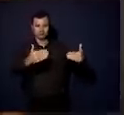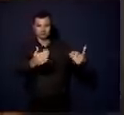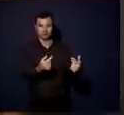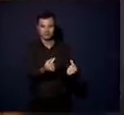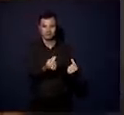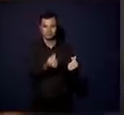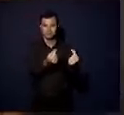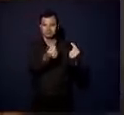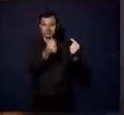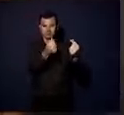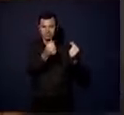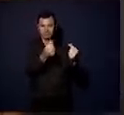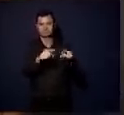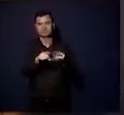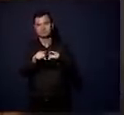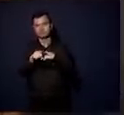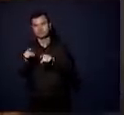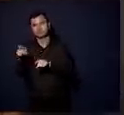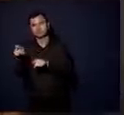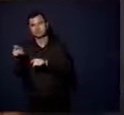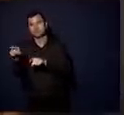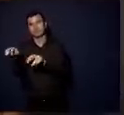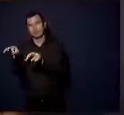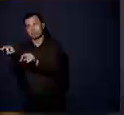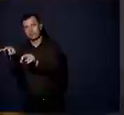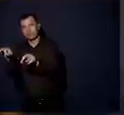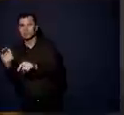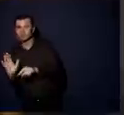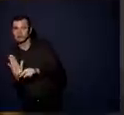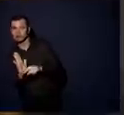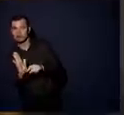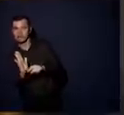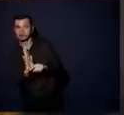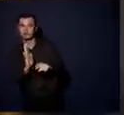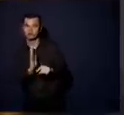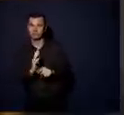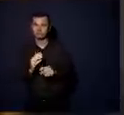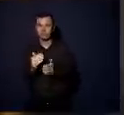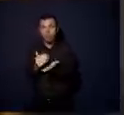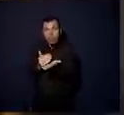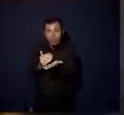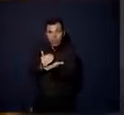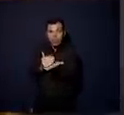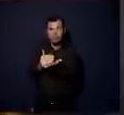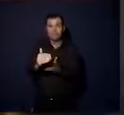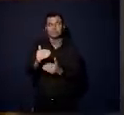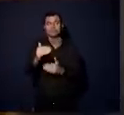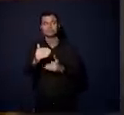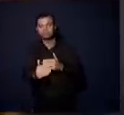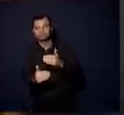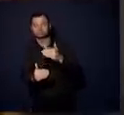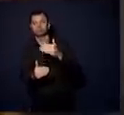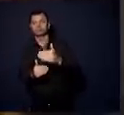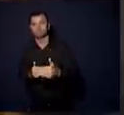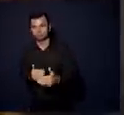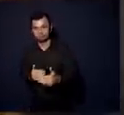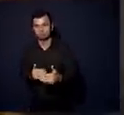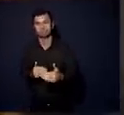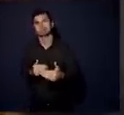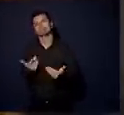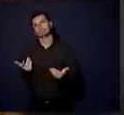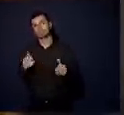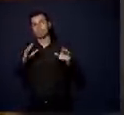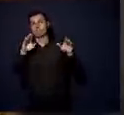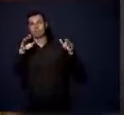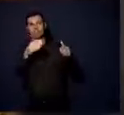com a colaboração também do planejamento é um primeiro passo no sentido de que a gente vai olhar não só as